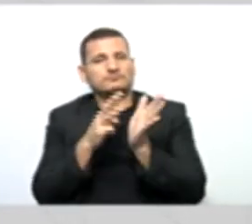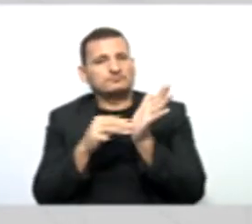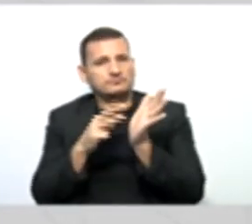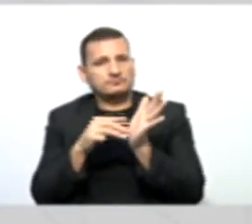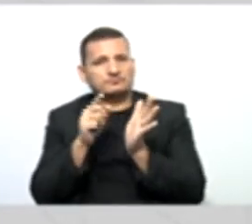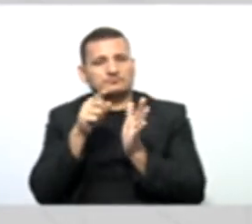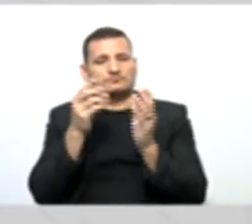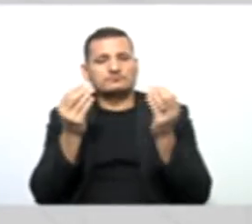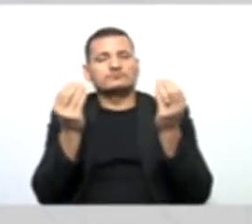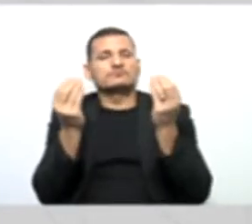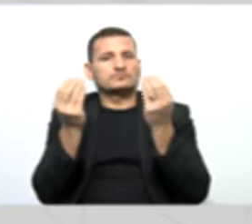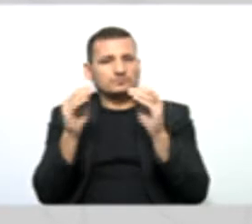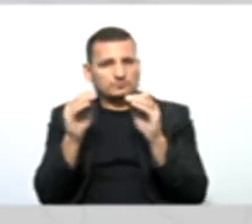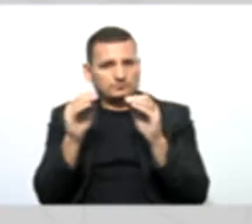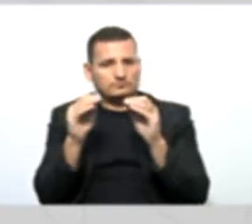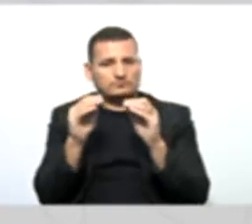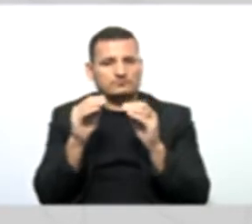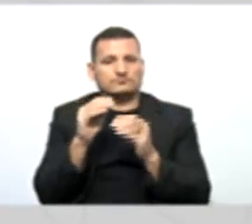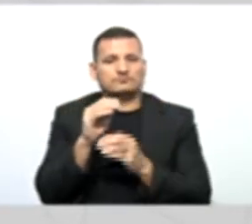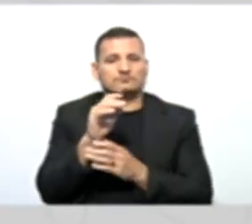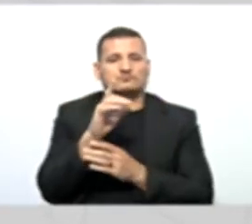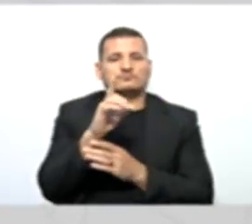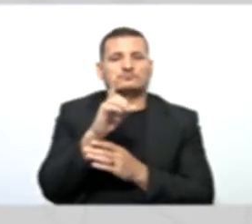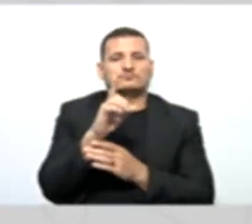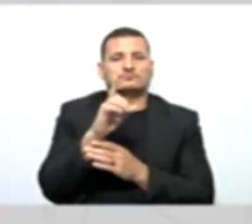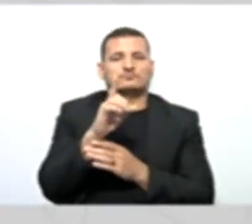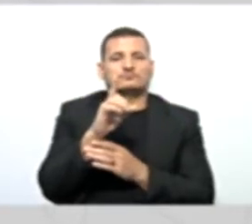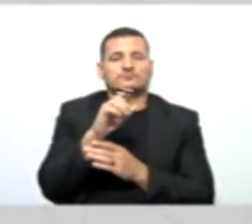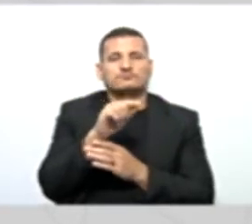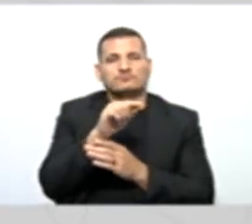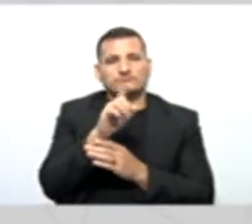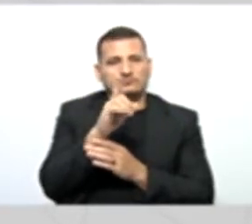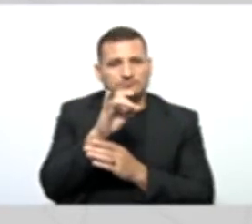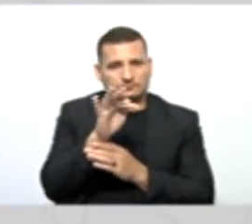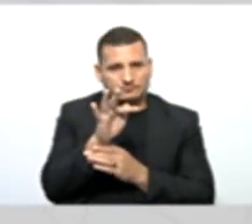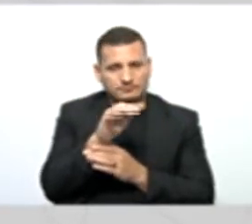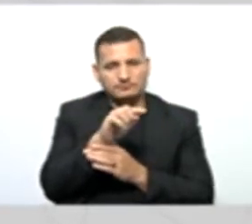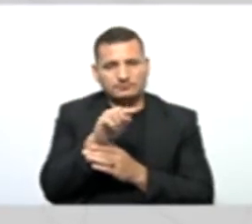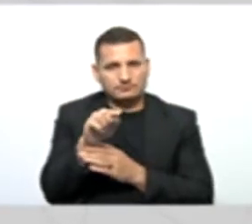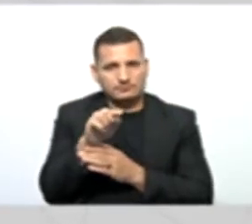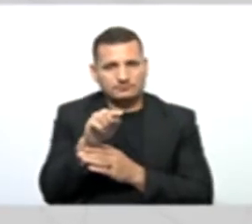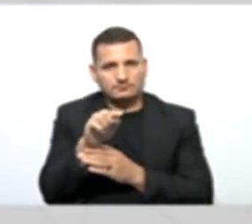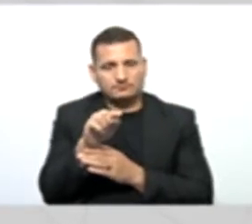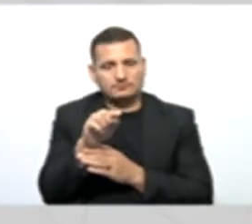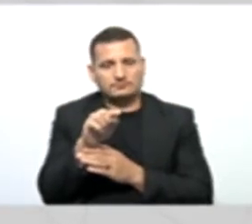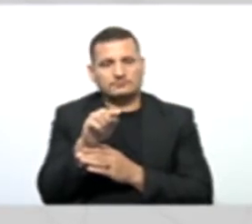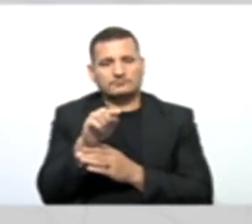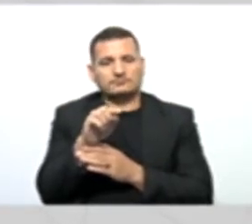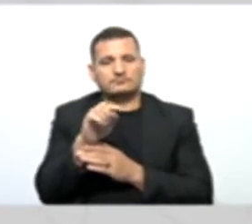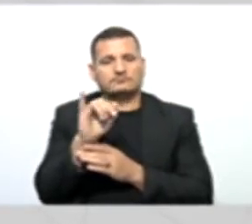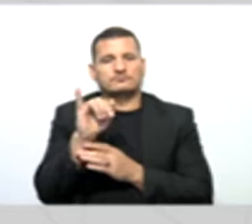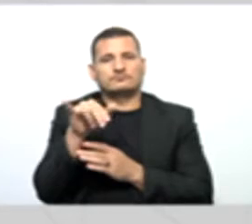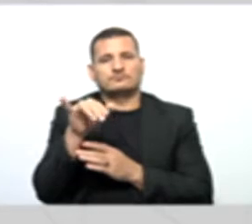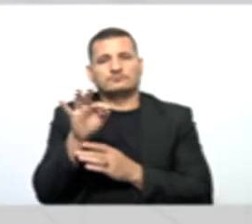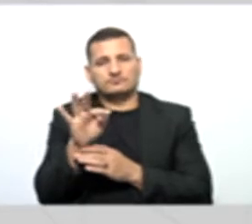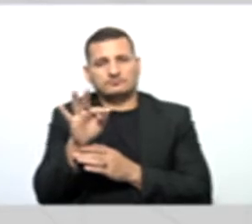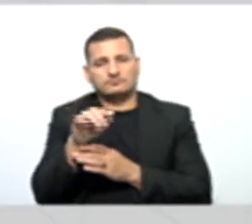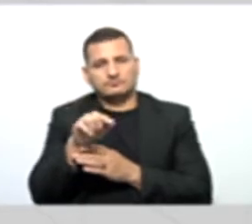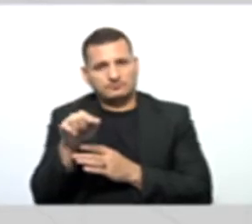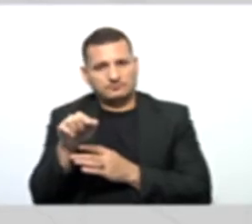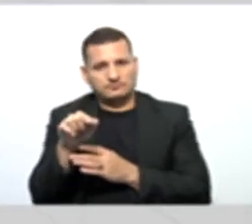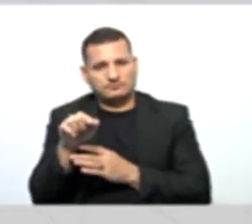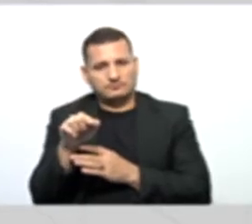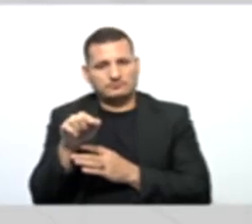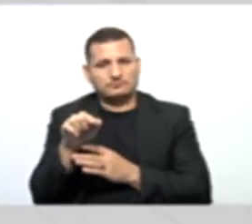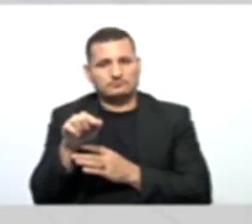vai colocar essa expressão. Def, espaço, underline, underline, init, underline, underline. Aqui, nós